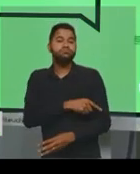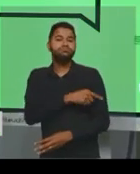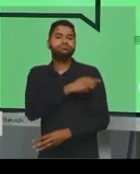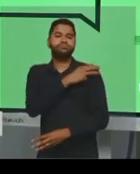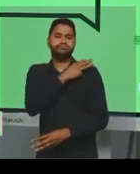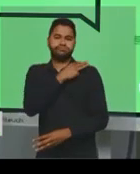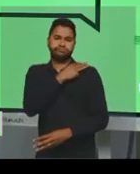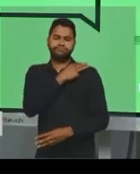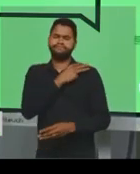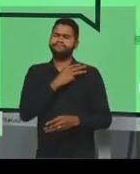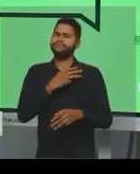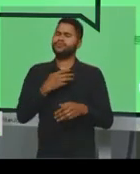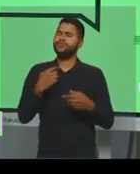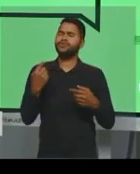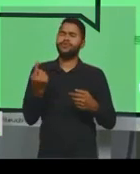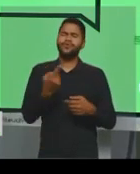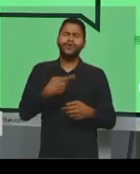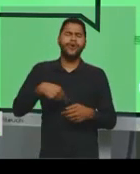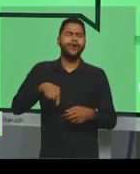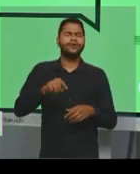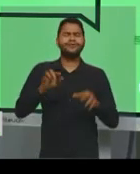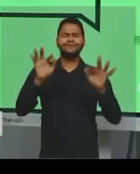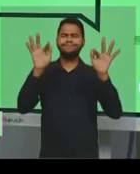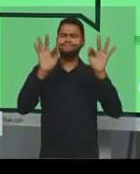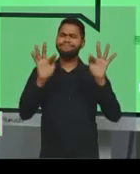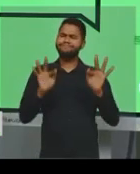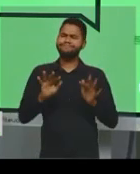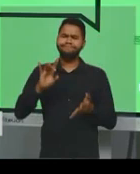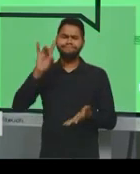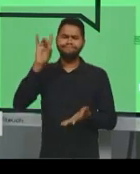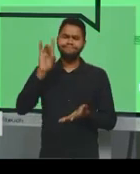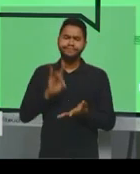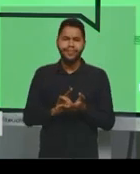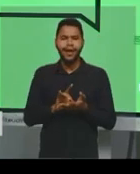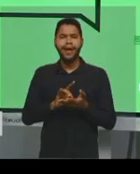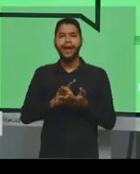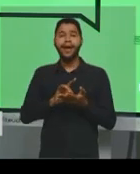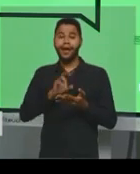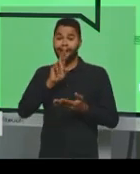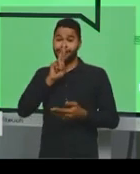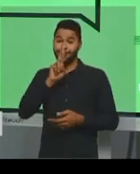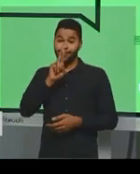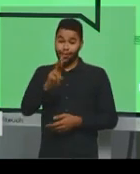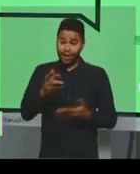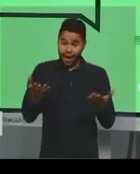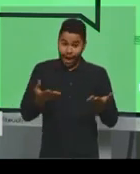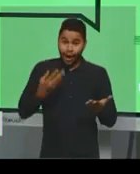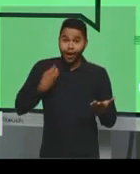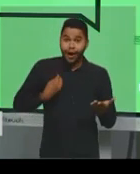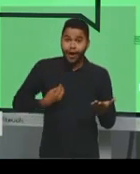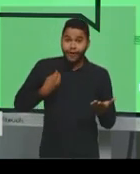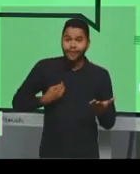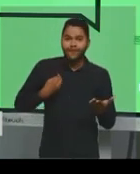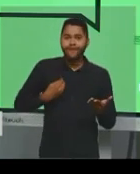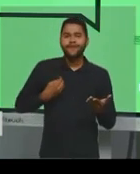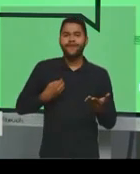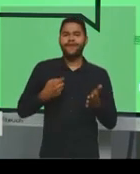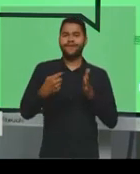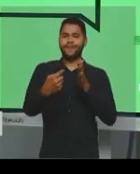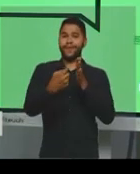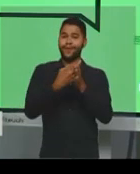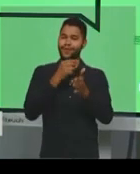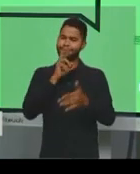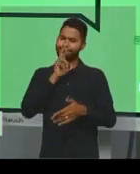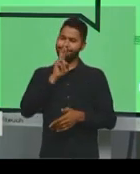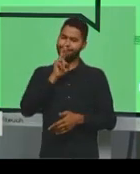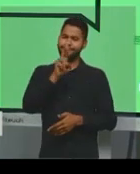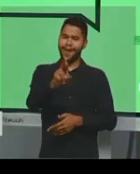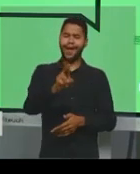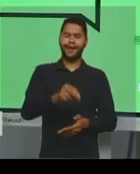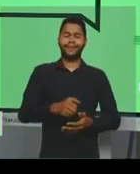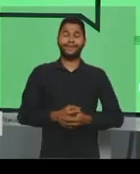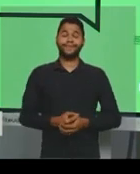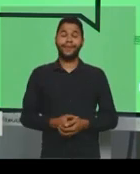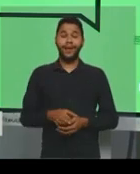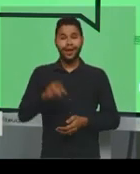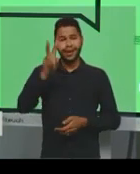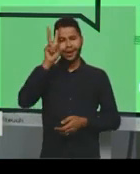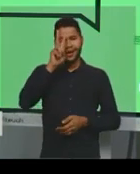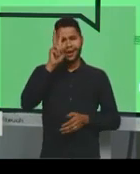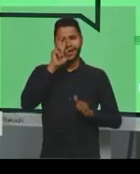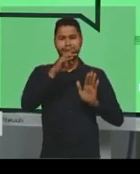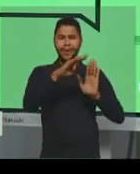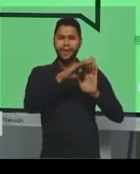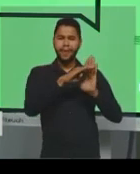estuda. Vamos ficar muito felizes de responder ao vivo a sua pergunta. Lembrando que a